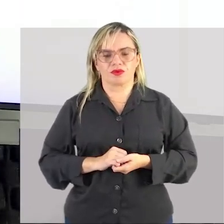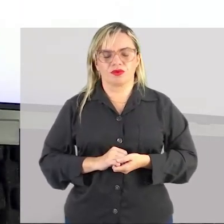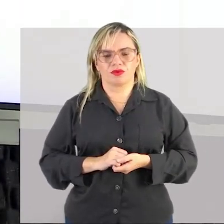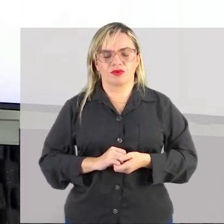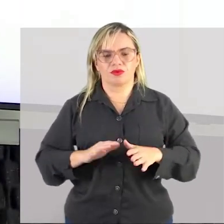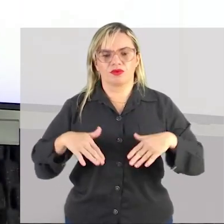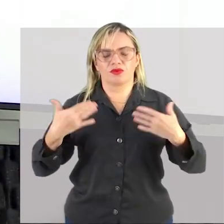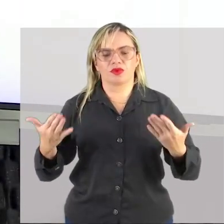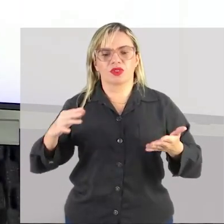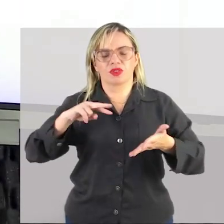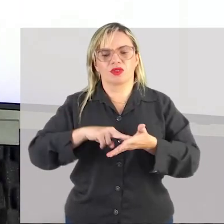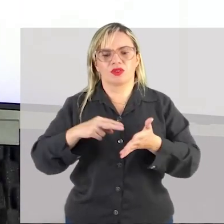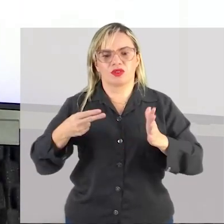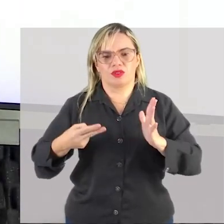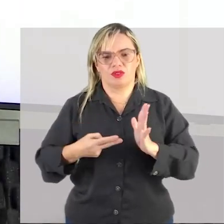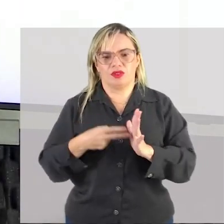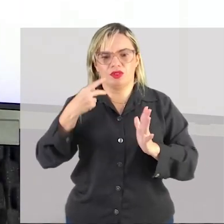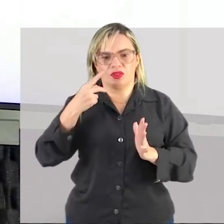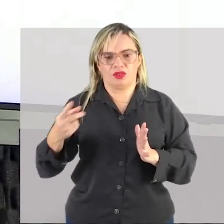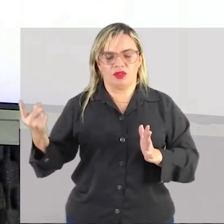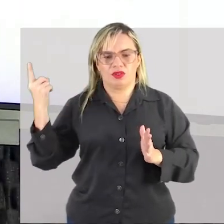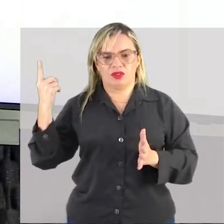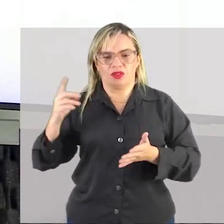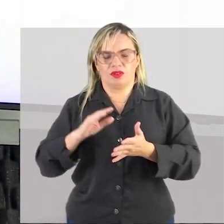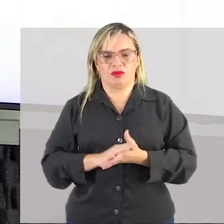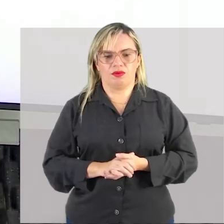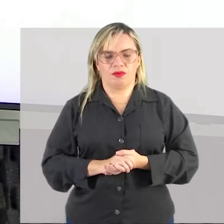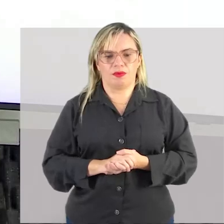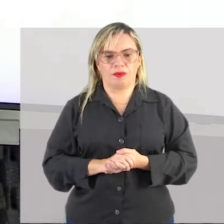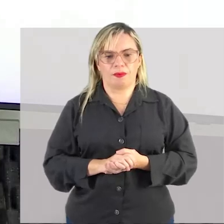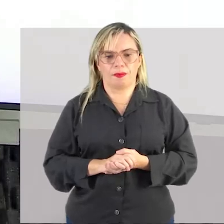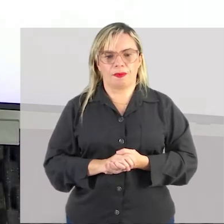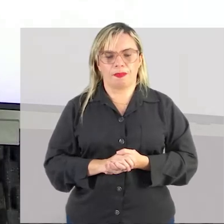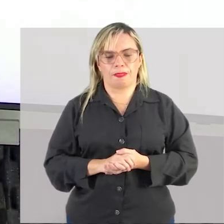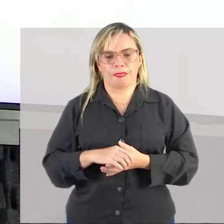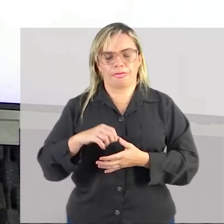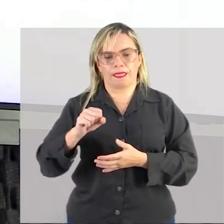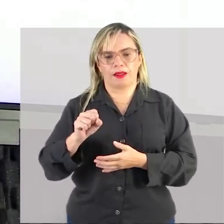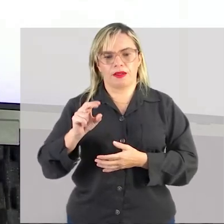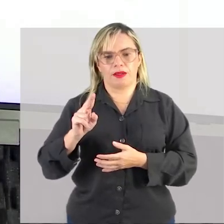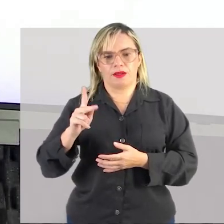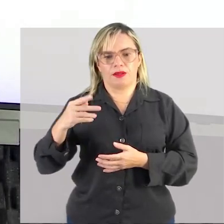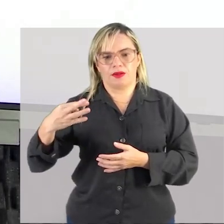E aí, Daniel, quem eu seria? Ah, e você tem a sublimação.